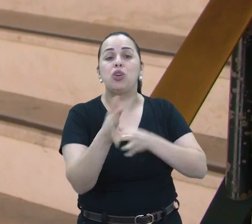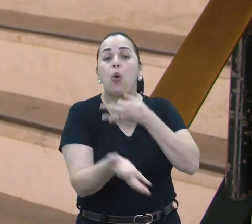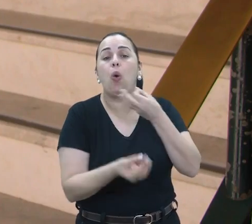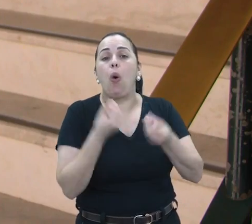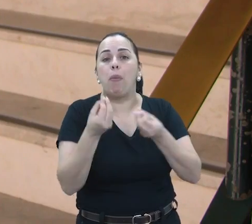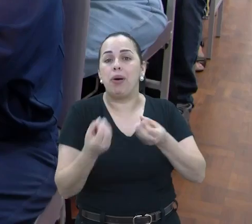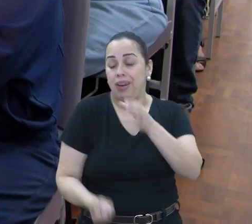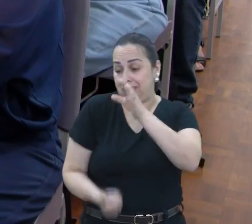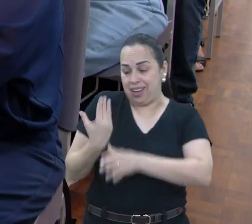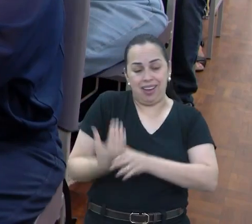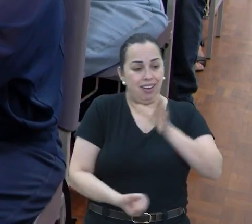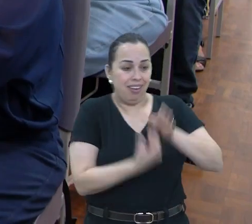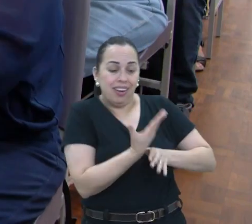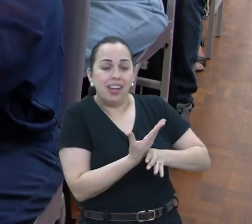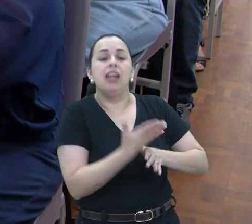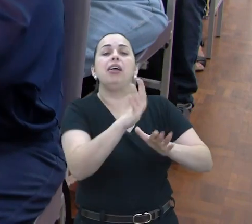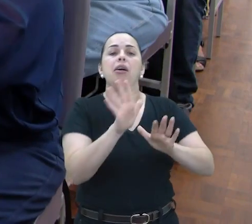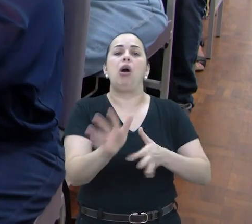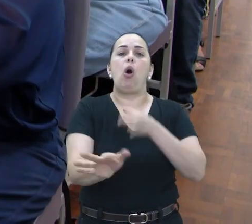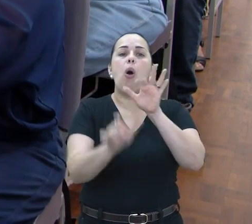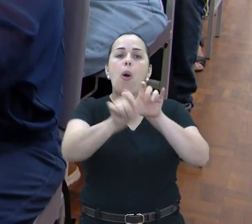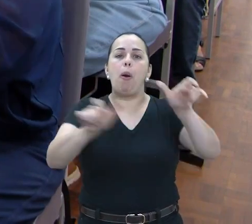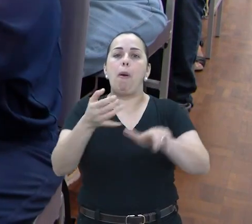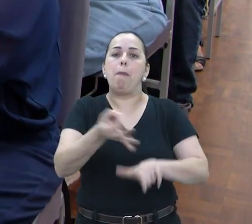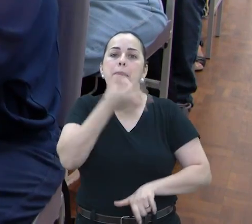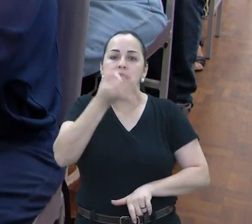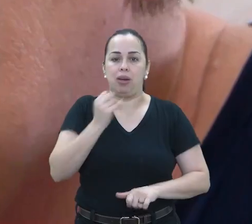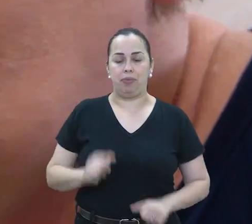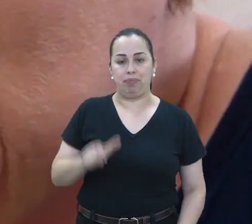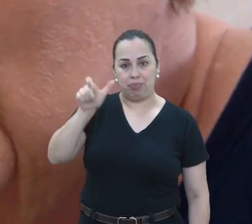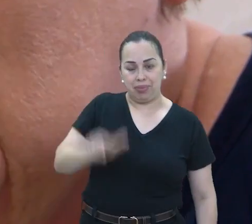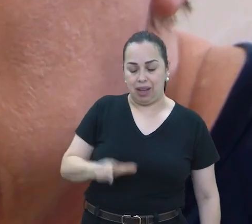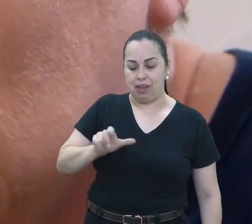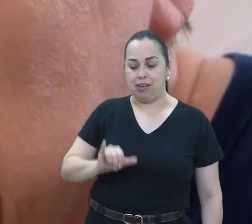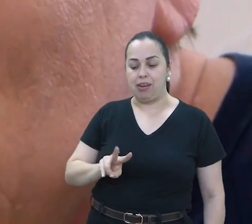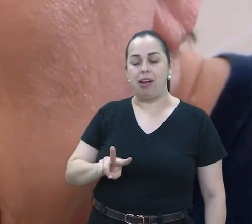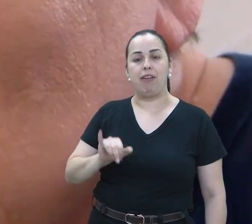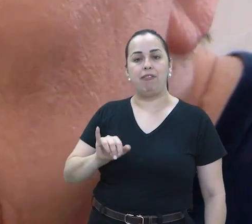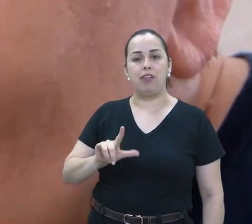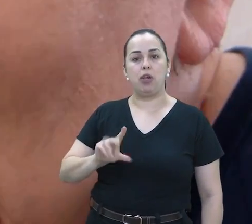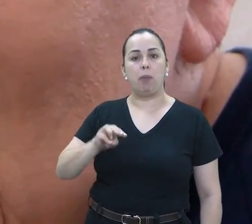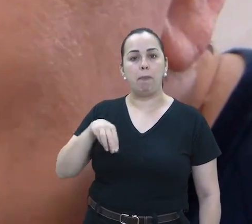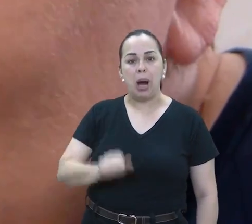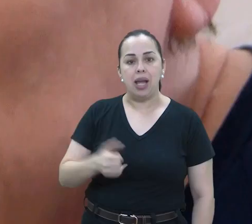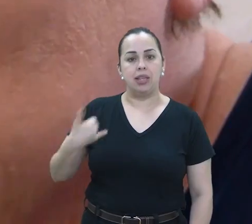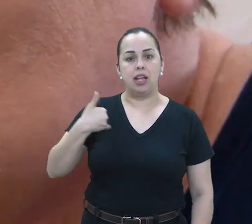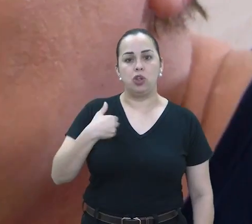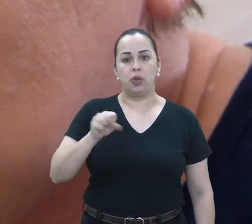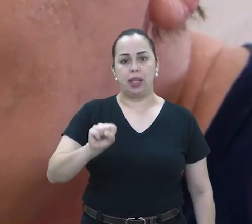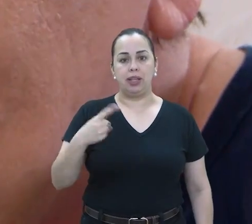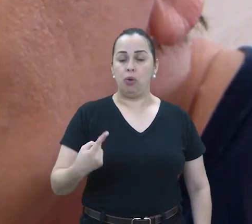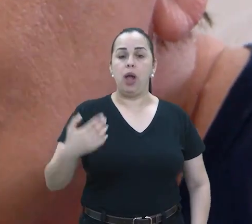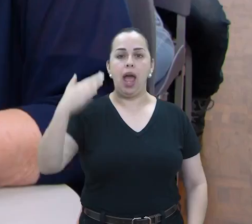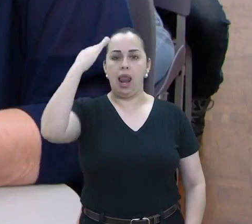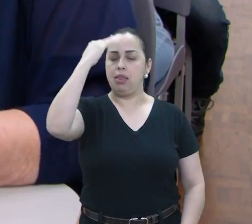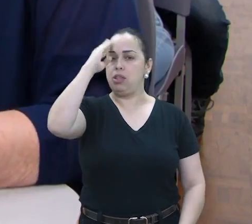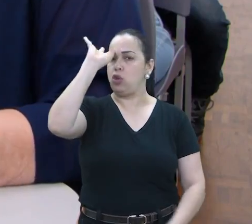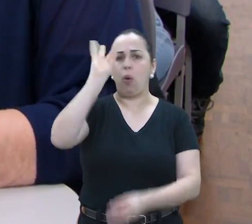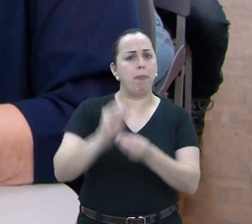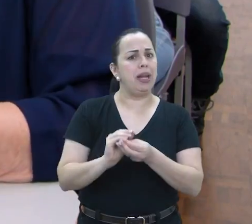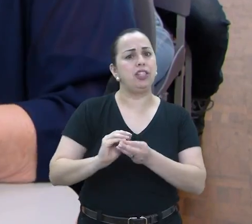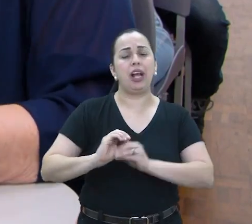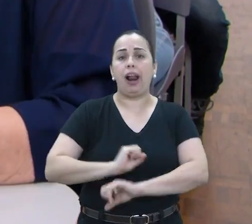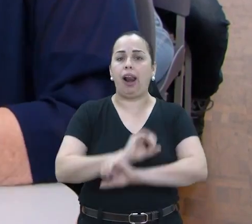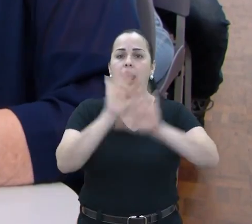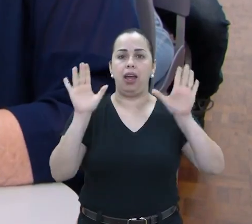próprios idosos, né? E a Vilma, hoje aos 81 anos, entende bem a força da palavra contribuição. Ela já